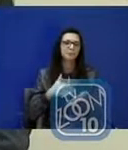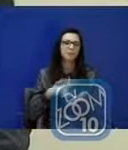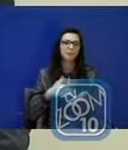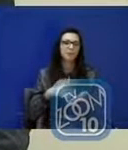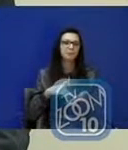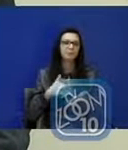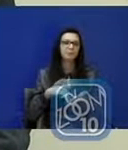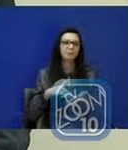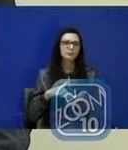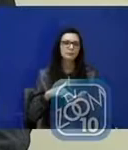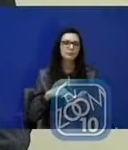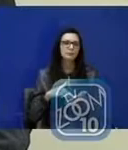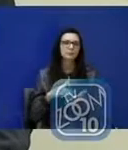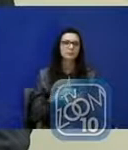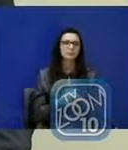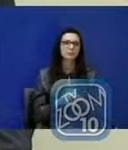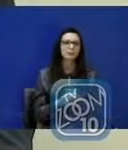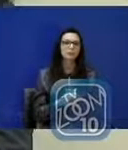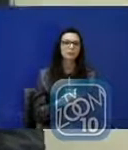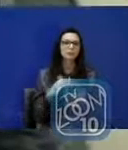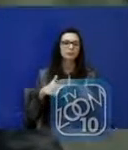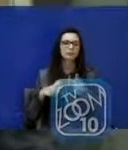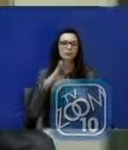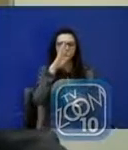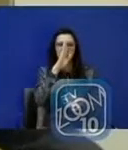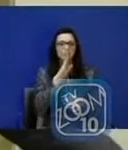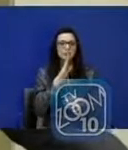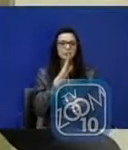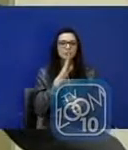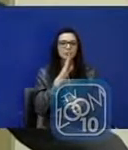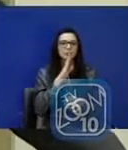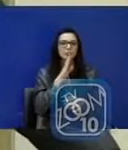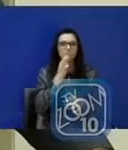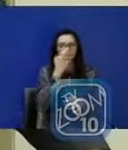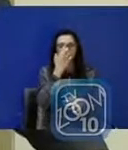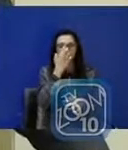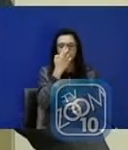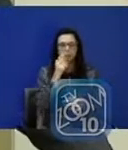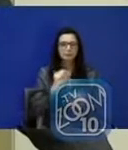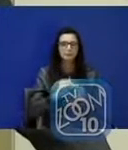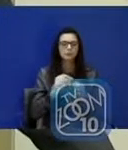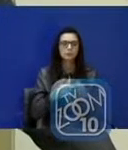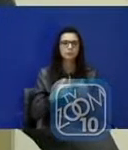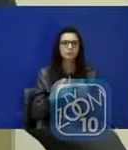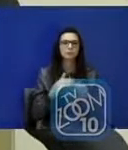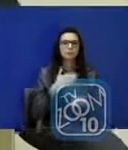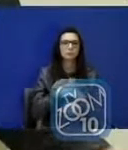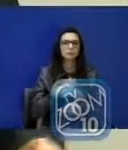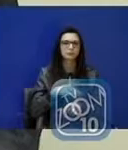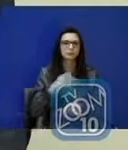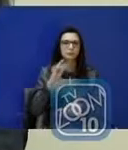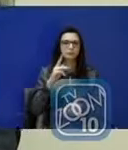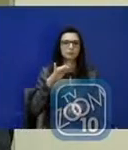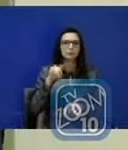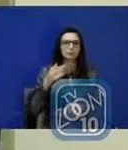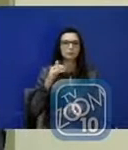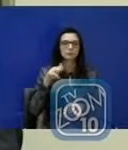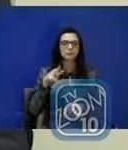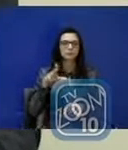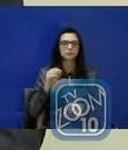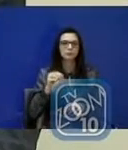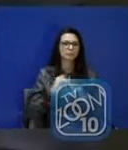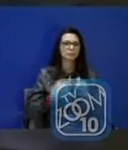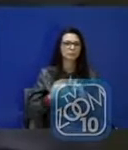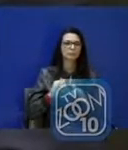na presidência. Ele também presidirá a Comissão de Meio Ambiente, Desenvolvimento Urbano e Sustentável e Defesa